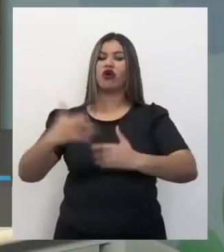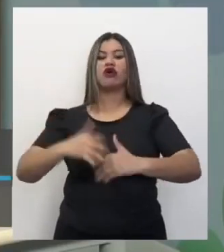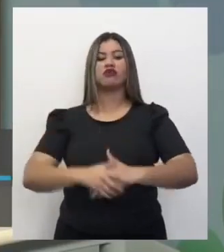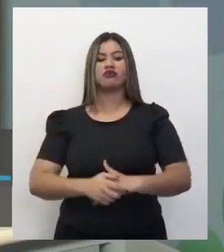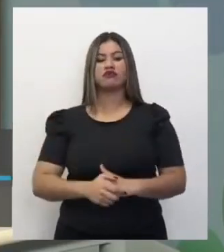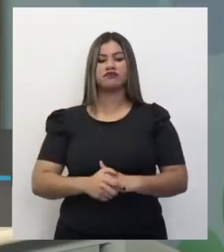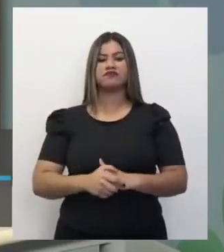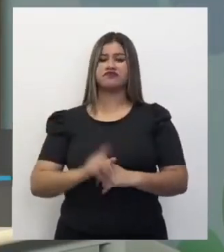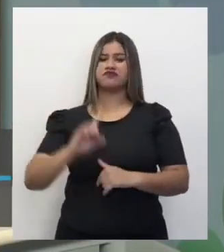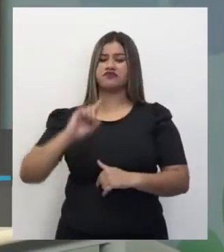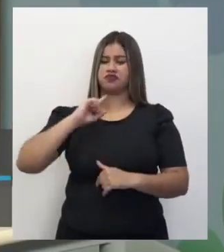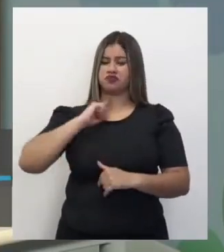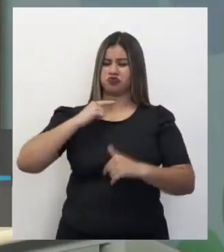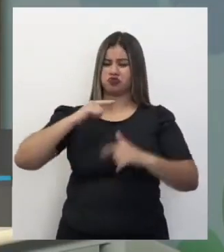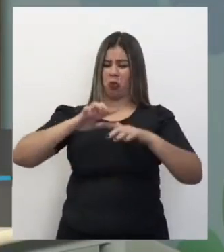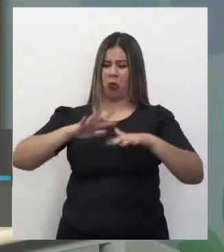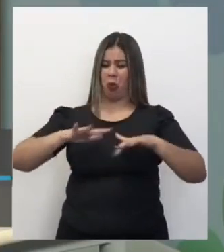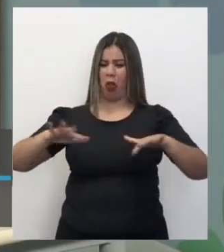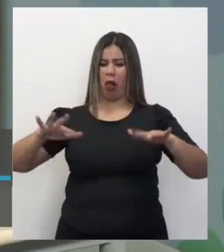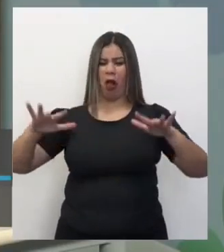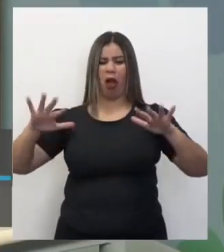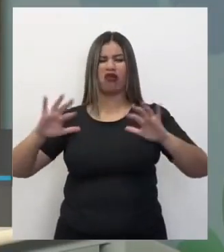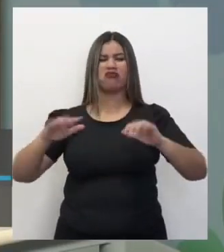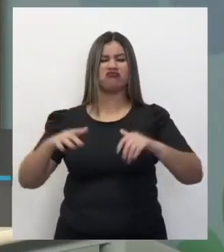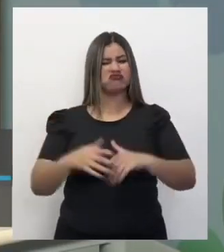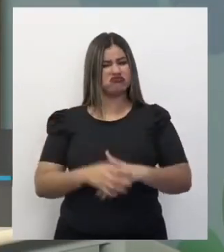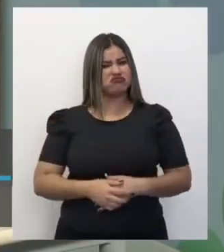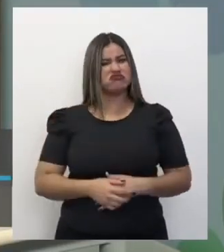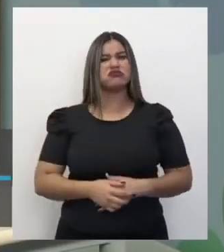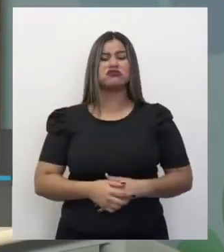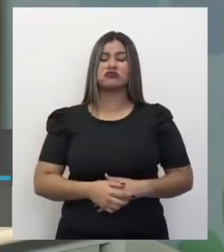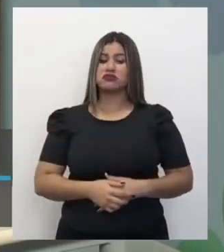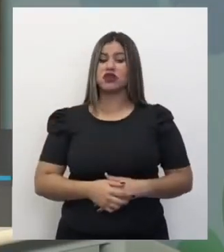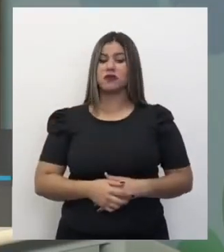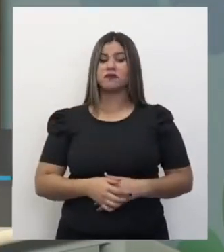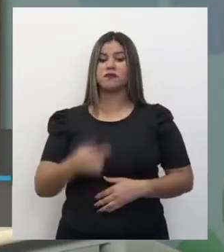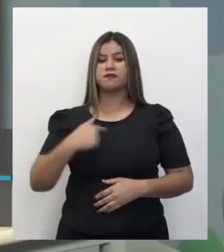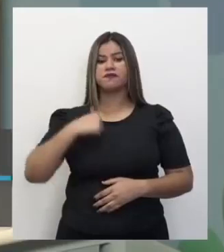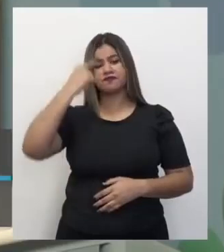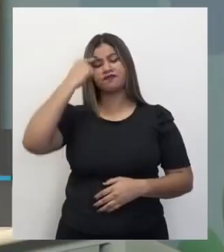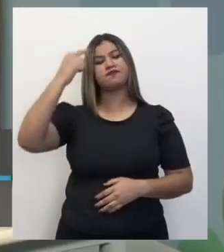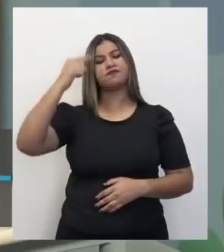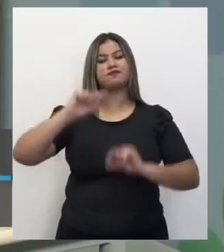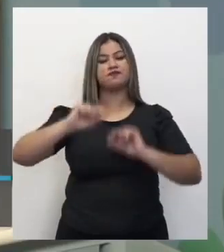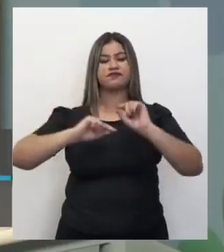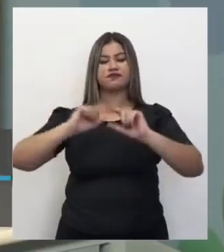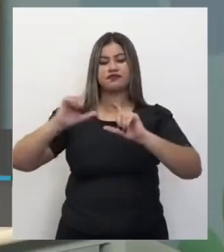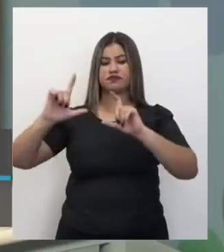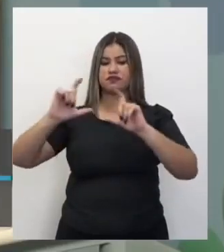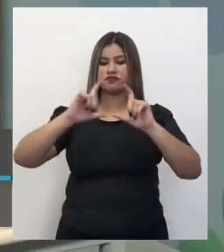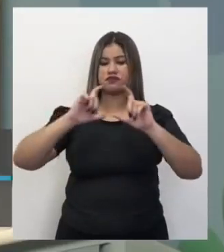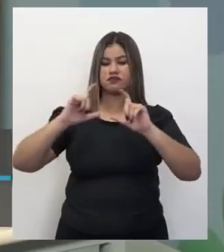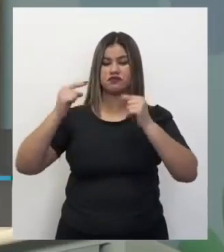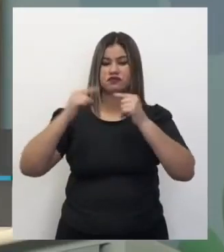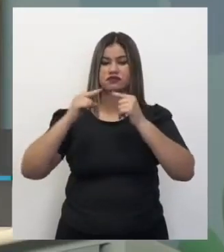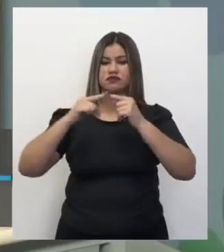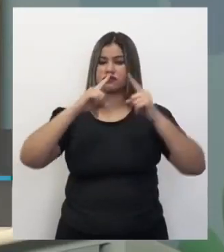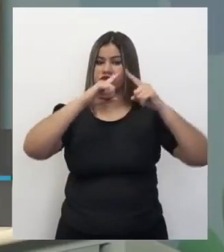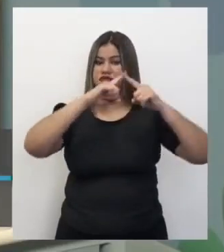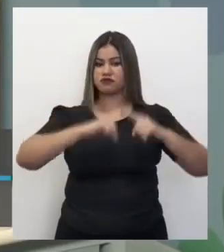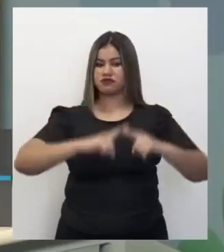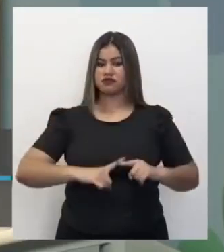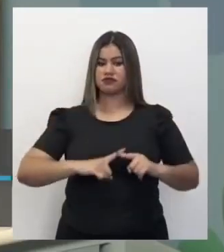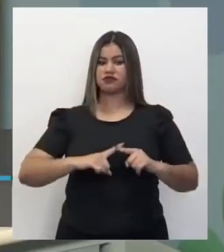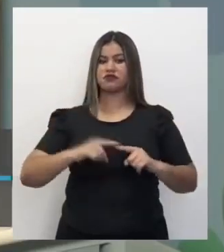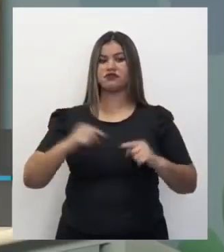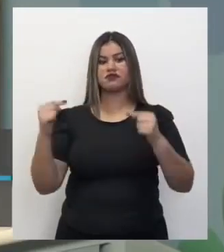o esgoto, ao céu aberto, tudo. E eu peguei... E essa foto, ela estava participando de um concurso e ela ficou entre